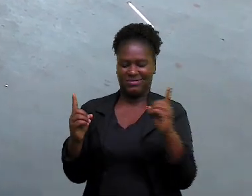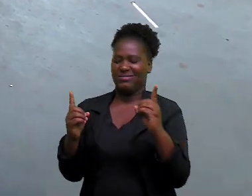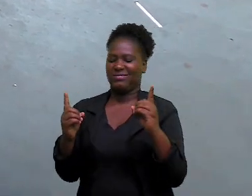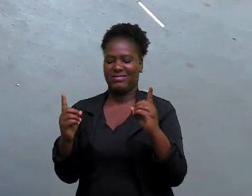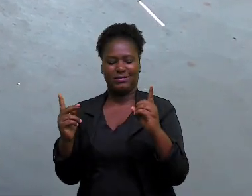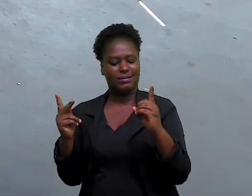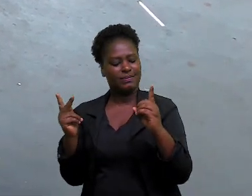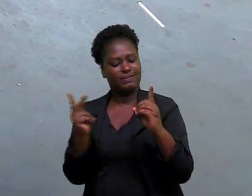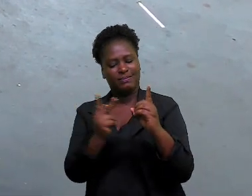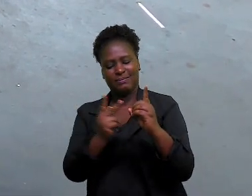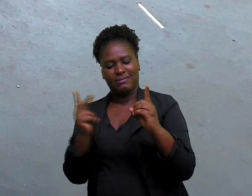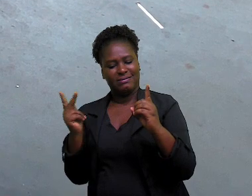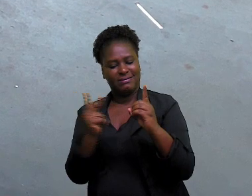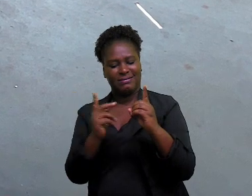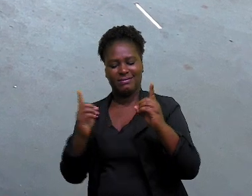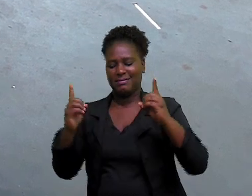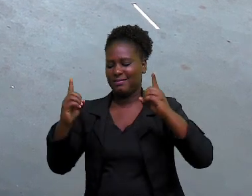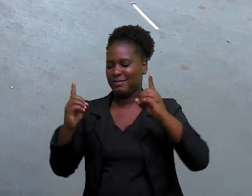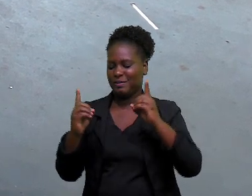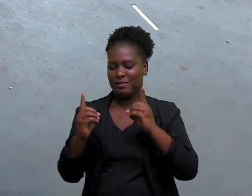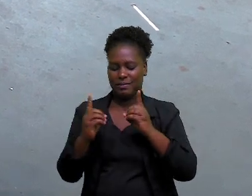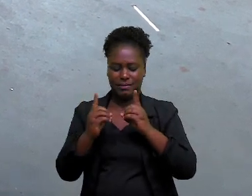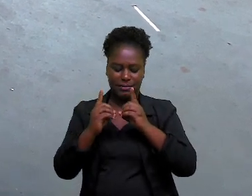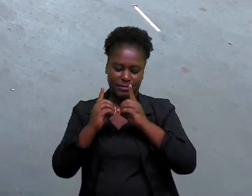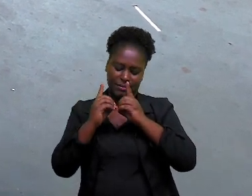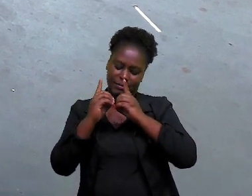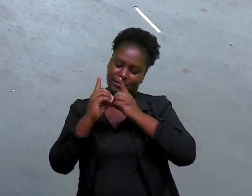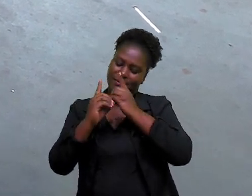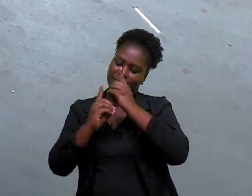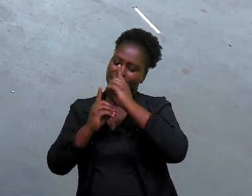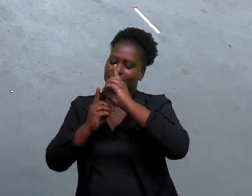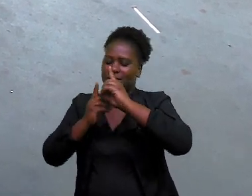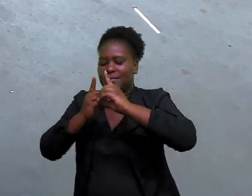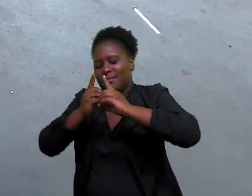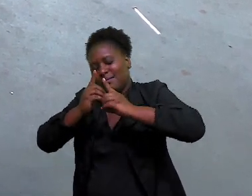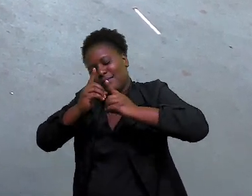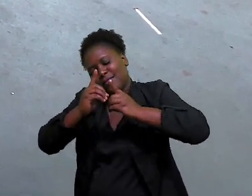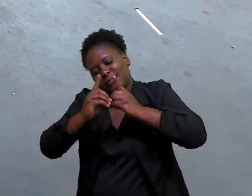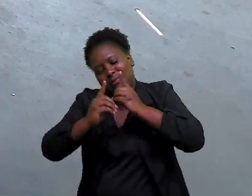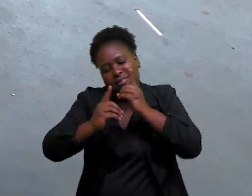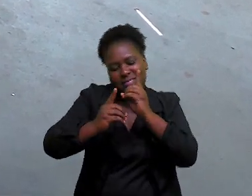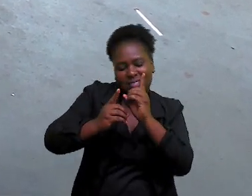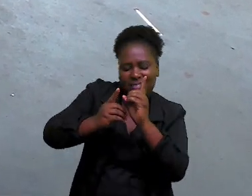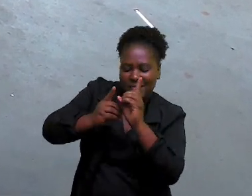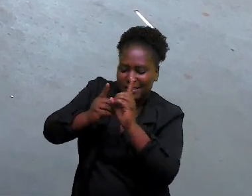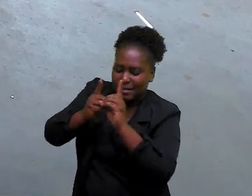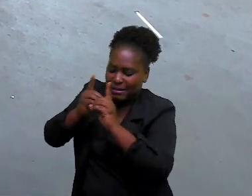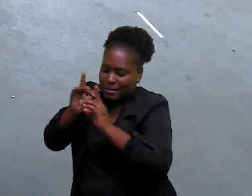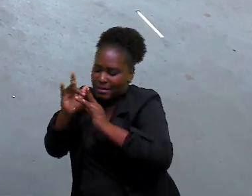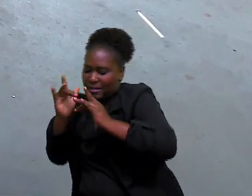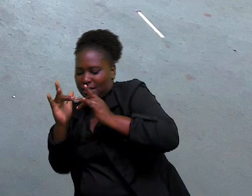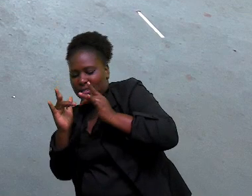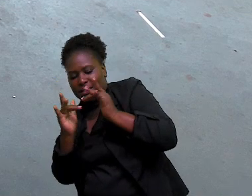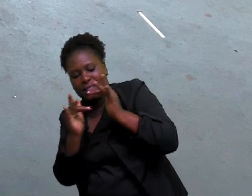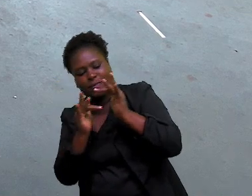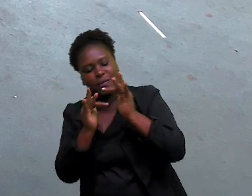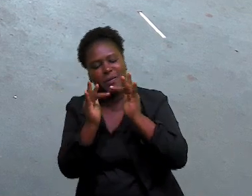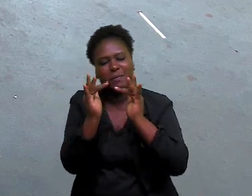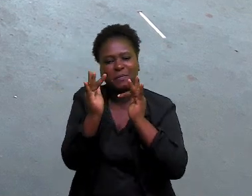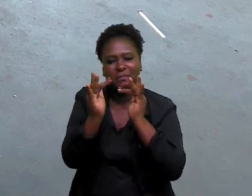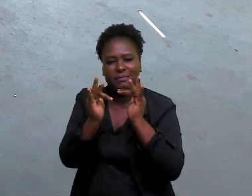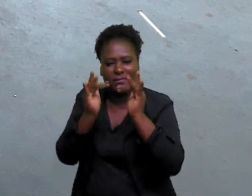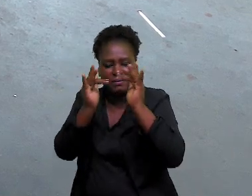quem nos deu, feito pra nós, somente